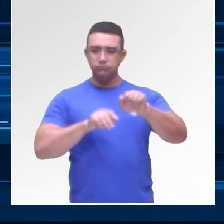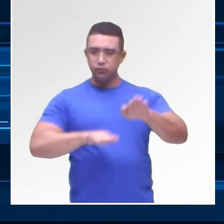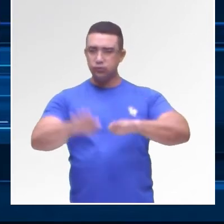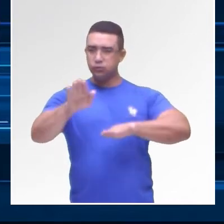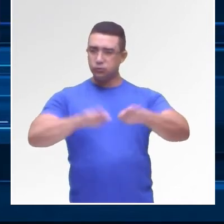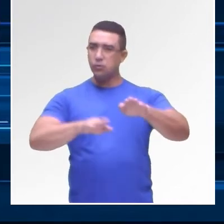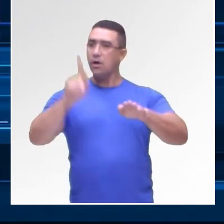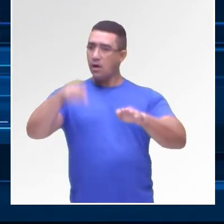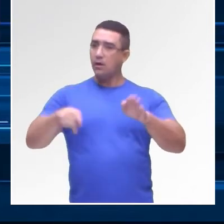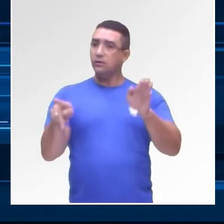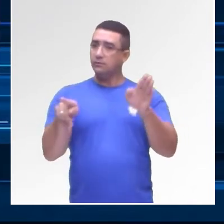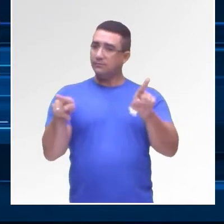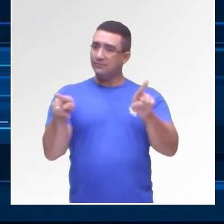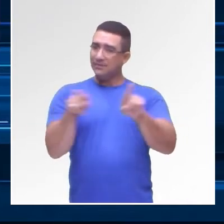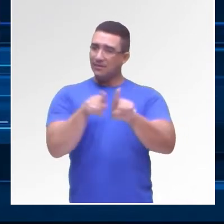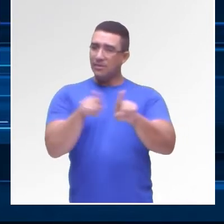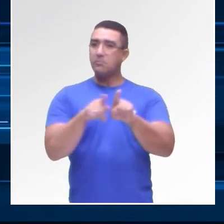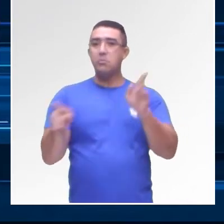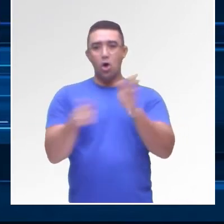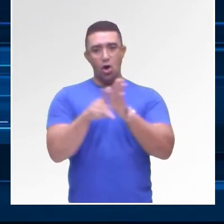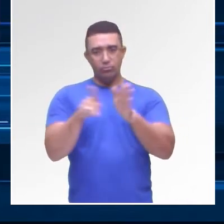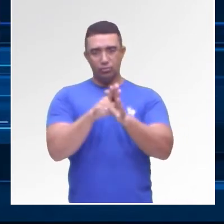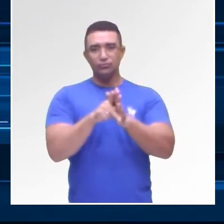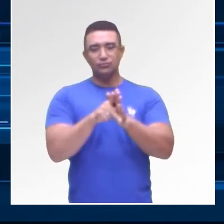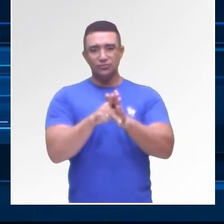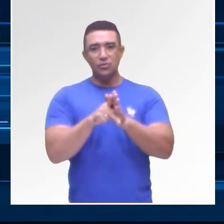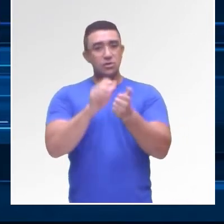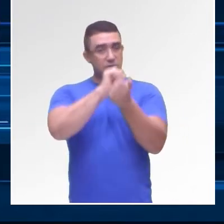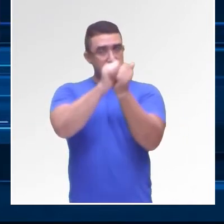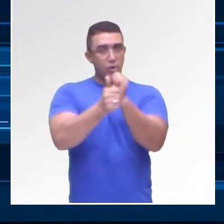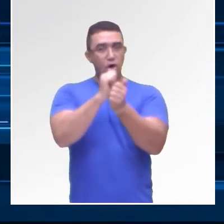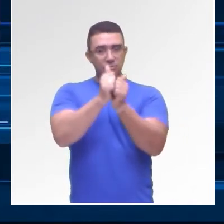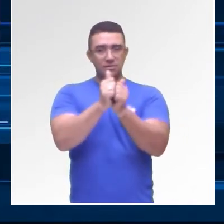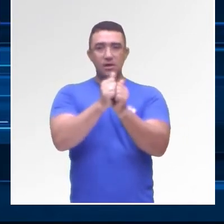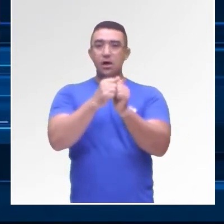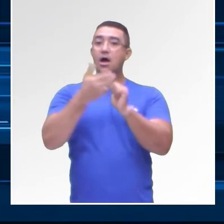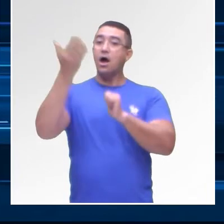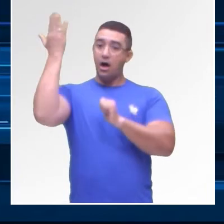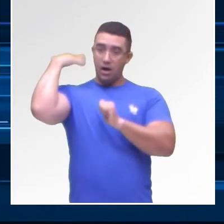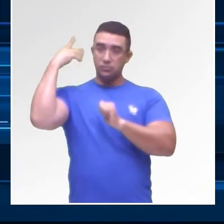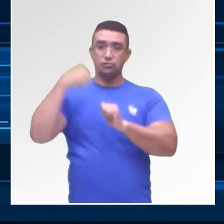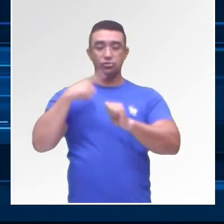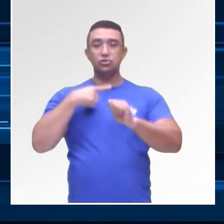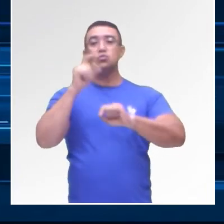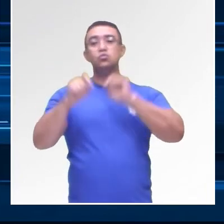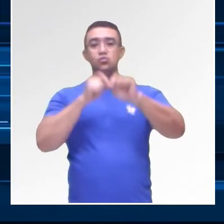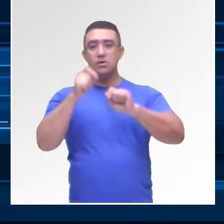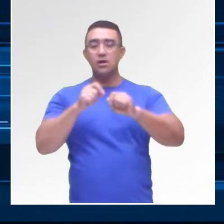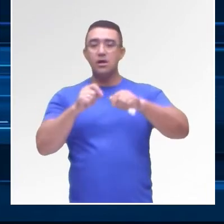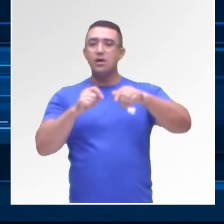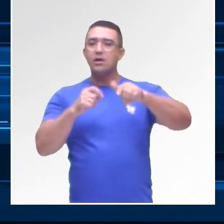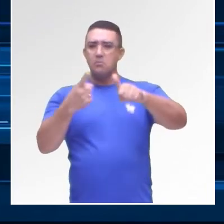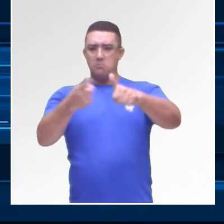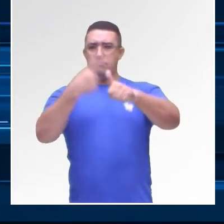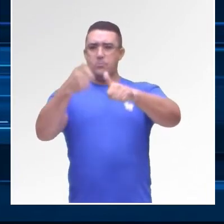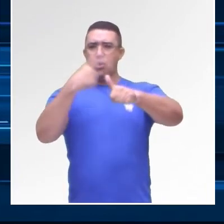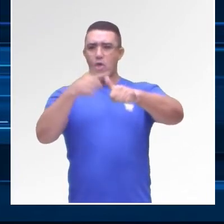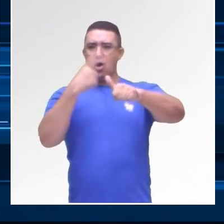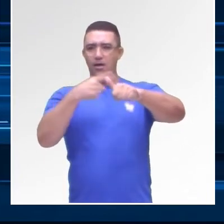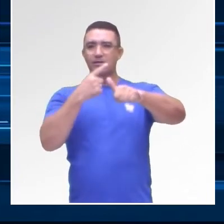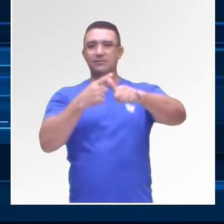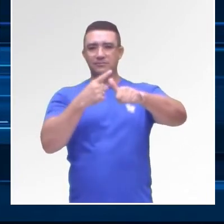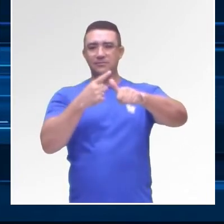esporte originado da patinação no gelo. O praticante se locomove em pé usando botas com rodas na